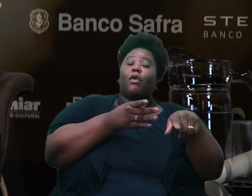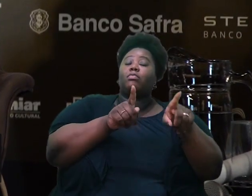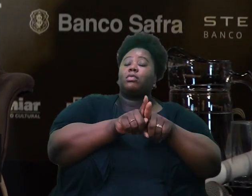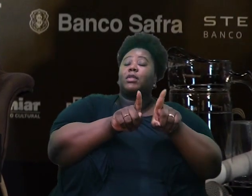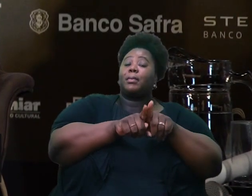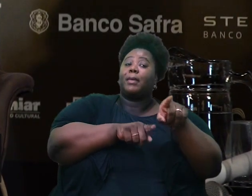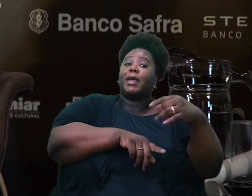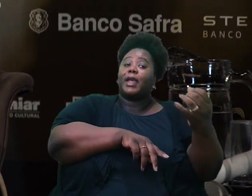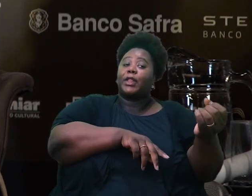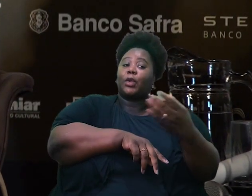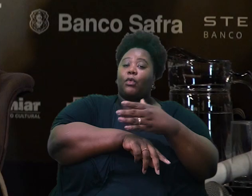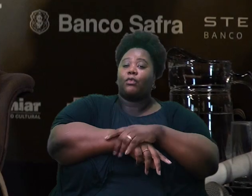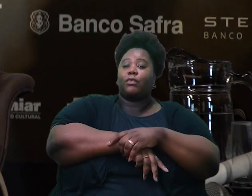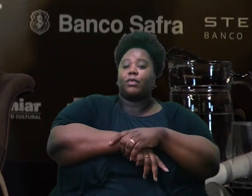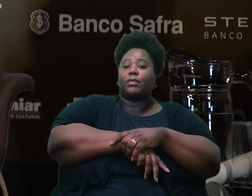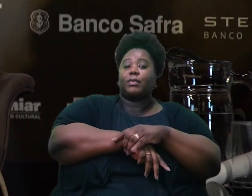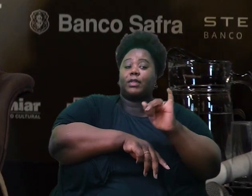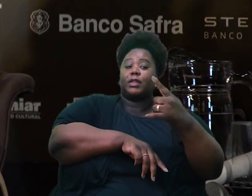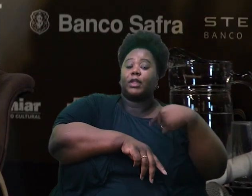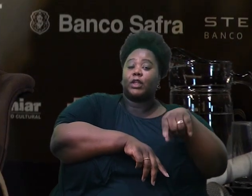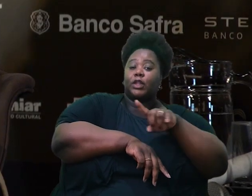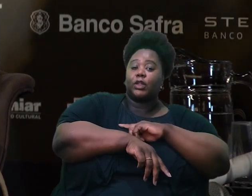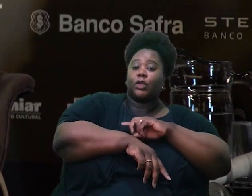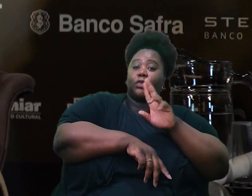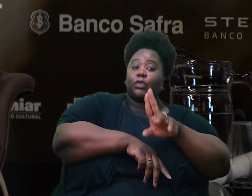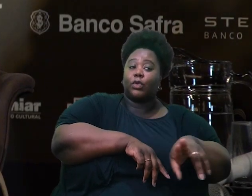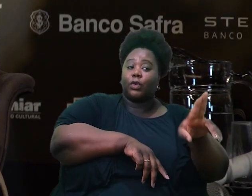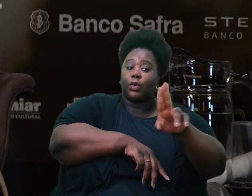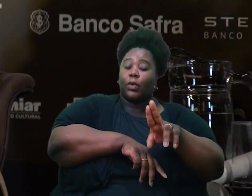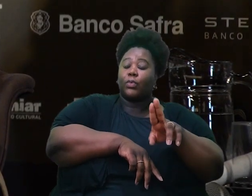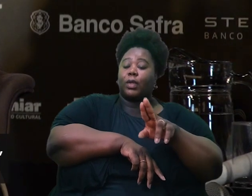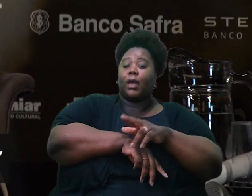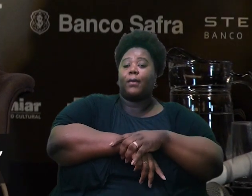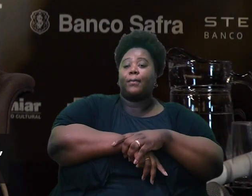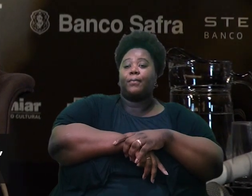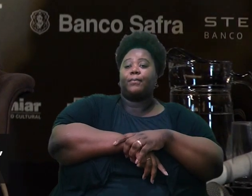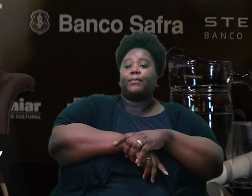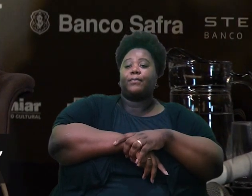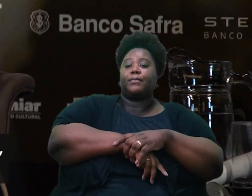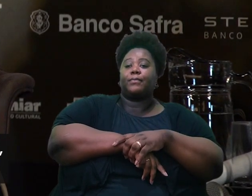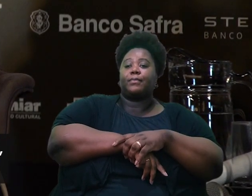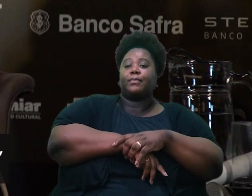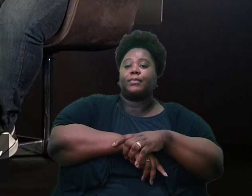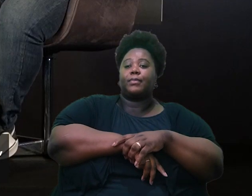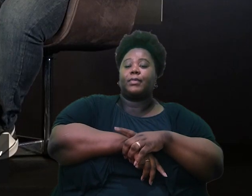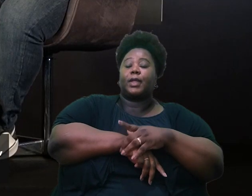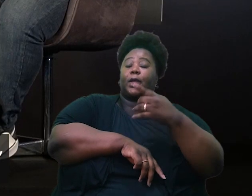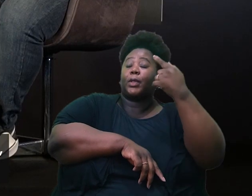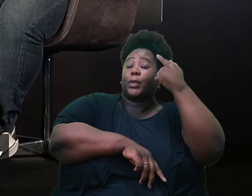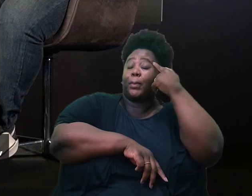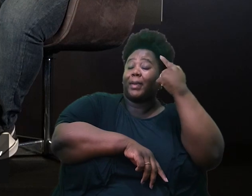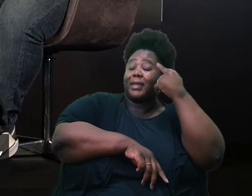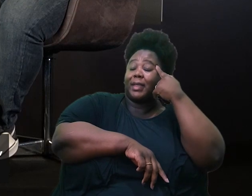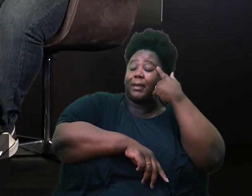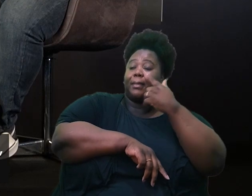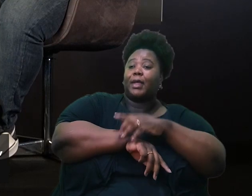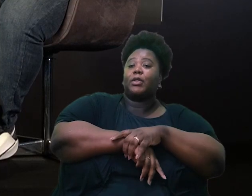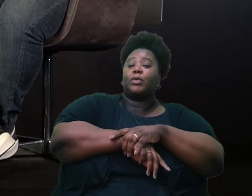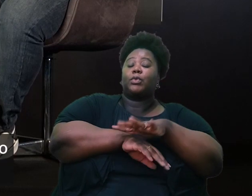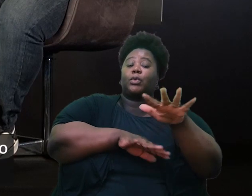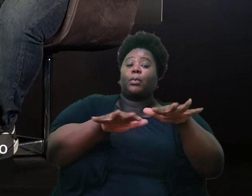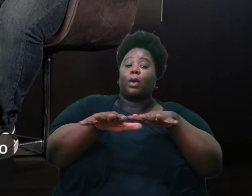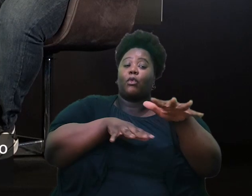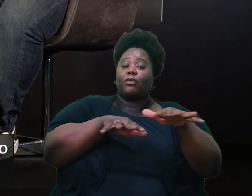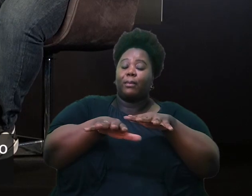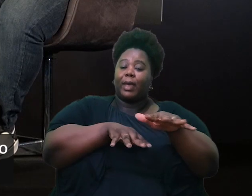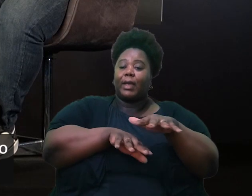inédito. Né? Porque se nós pegarmos como princípio de cognição, ele é o princípio do pensamento, ele é o princípio do movimento,